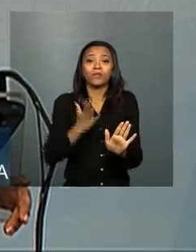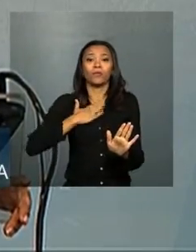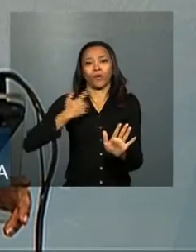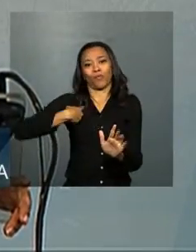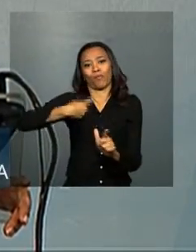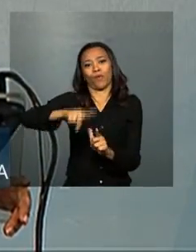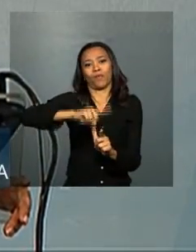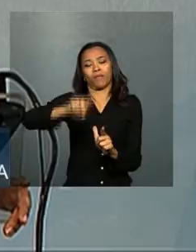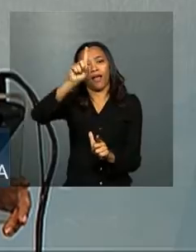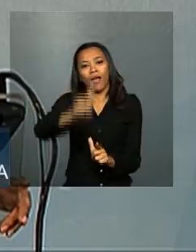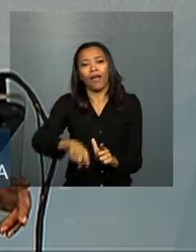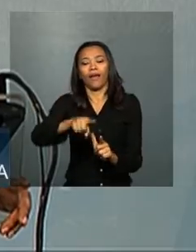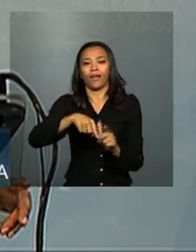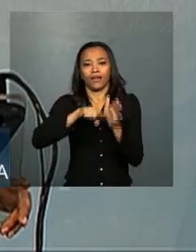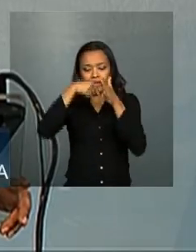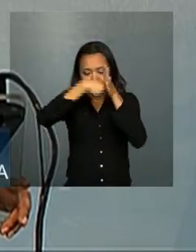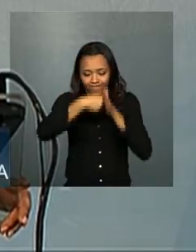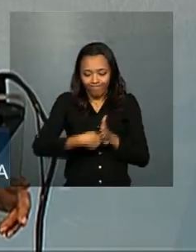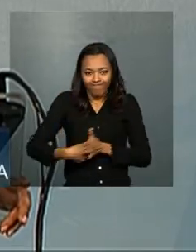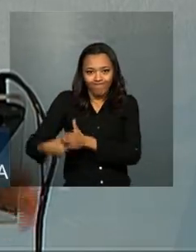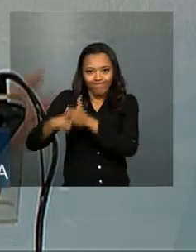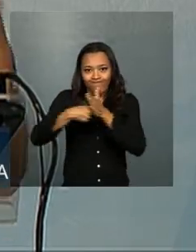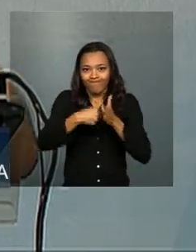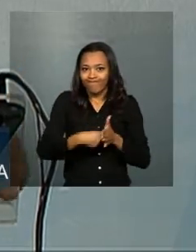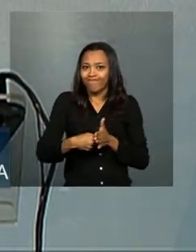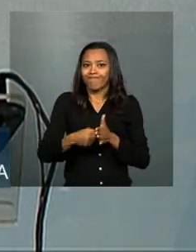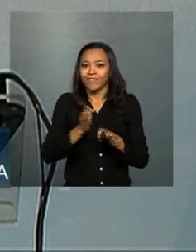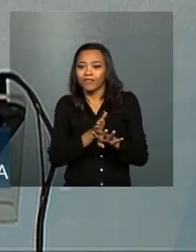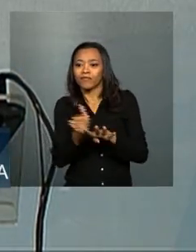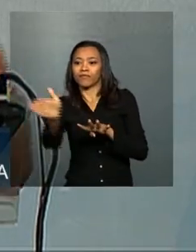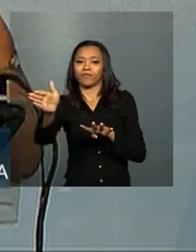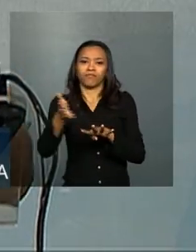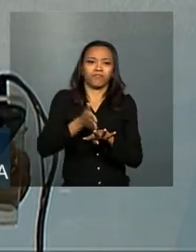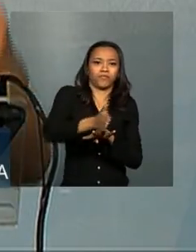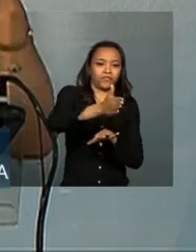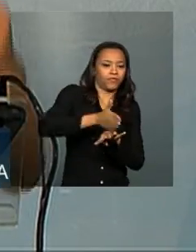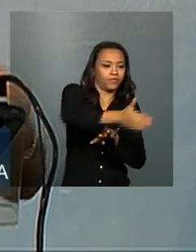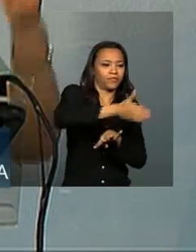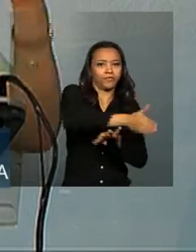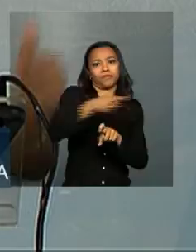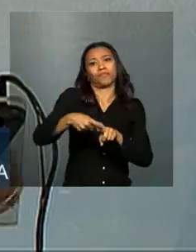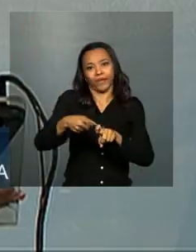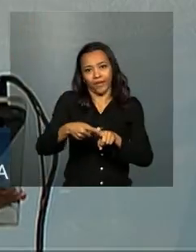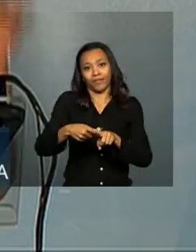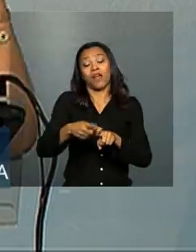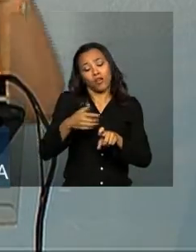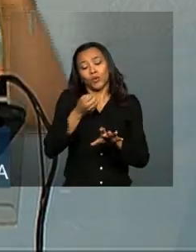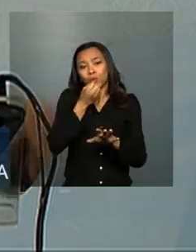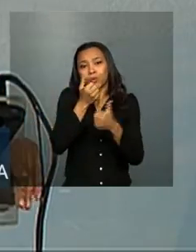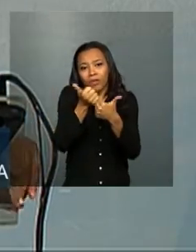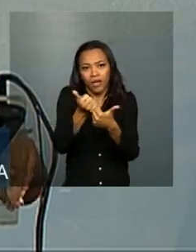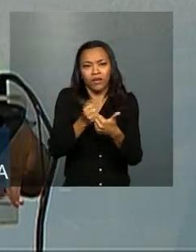problema é exame e atendimento especializado. Eu prometi que nós iríamos tratar dessa questão e